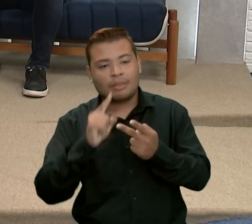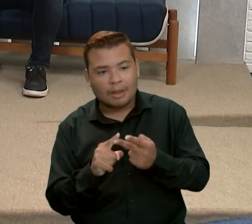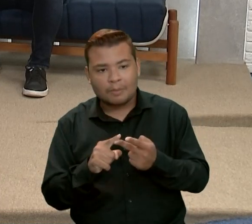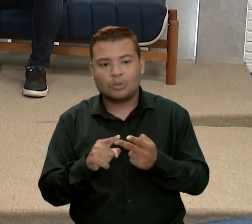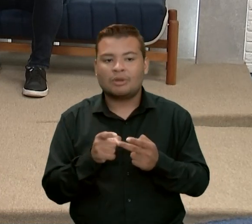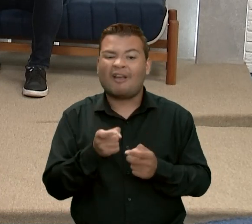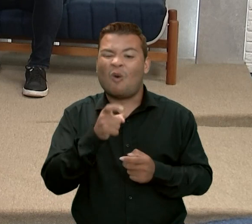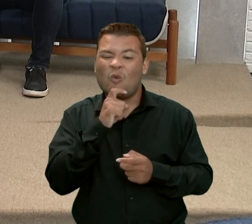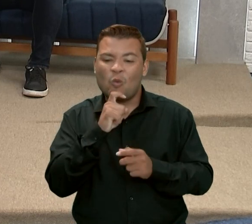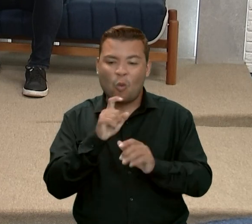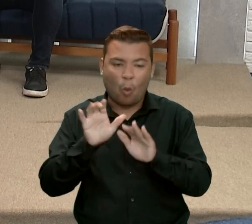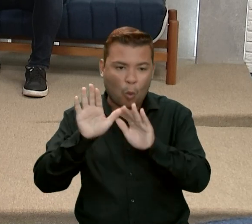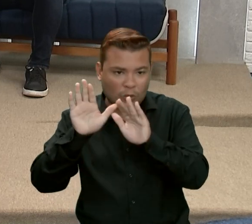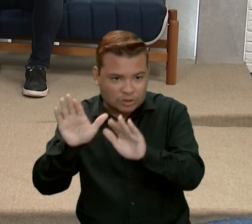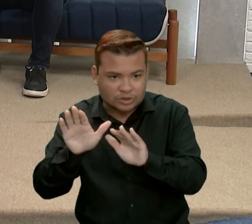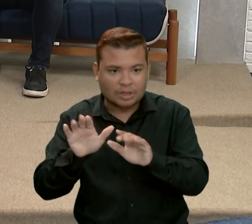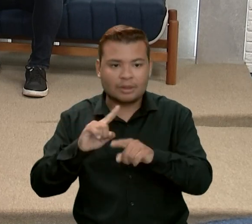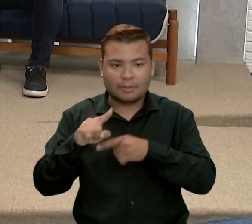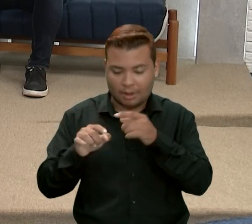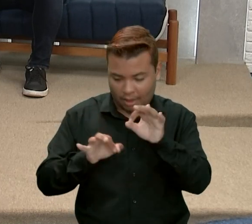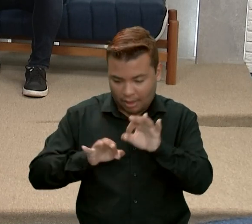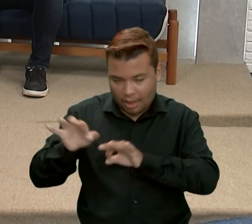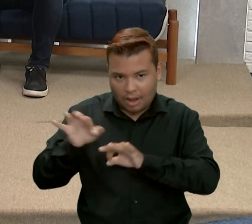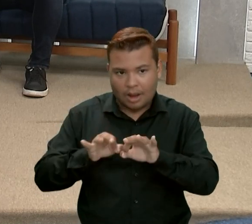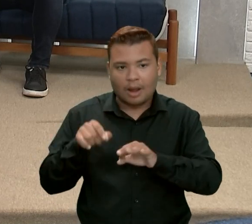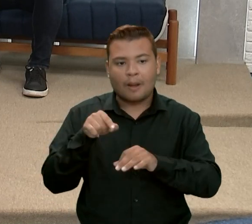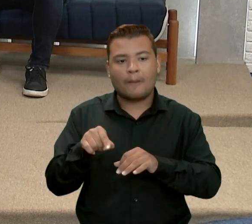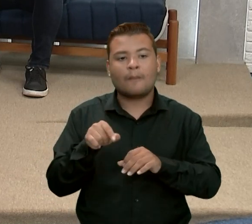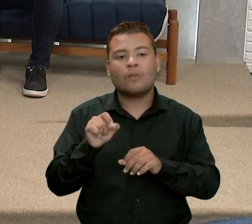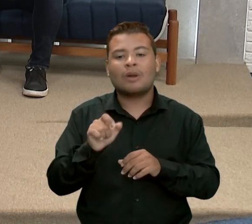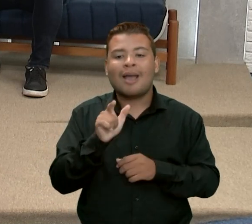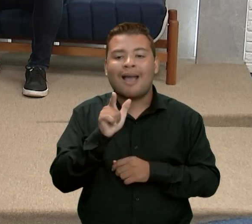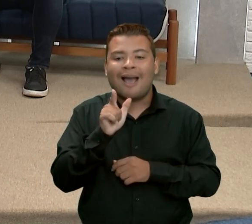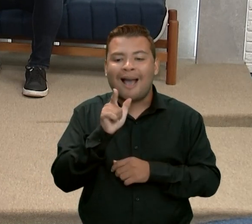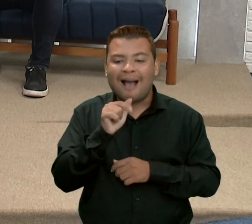gente faz um branqueamento, que é passar ele por uma água